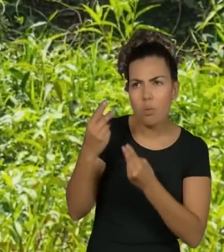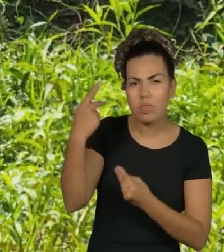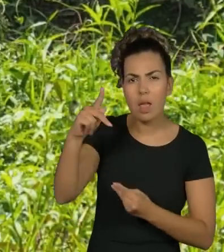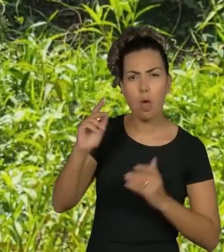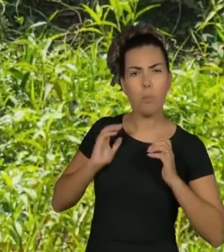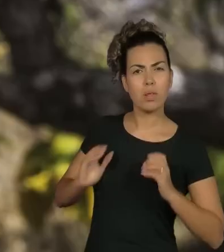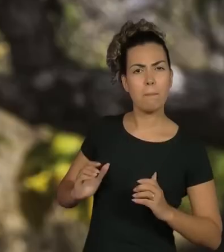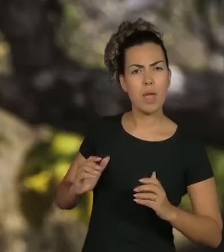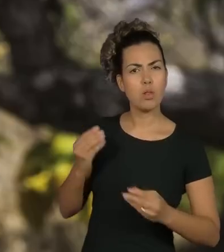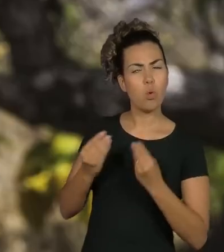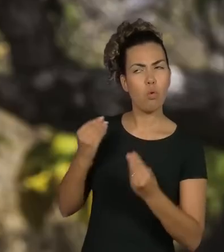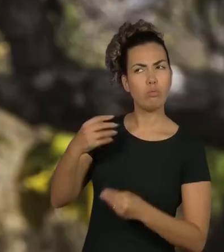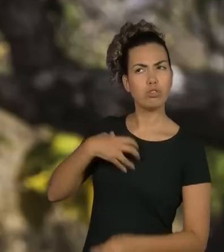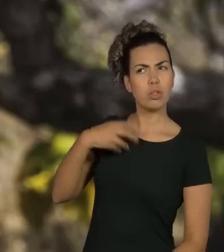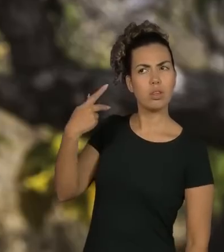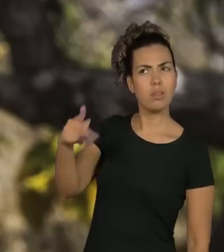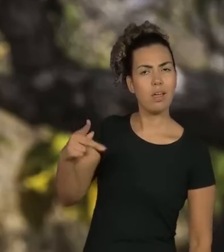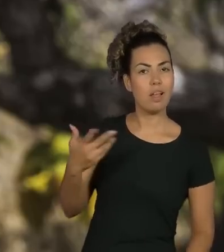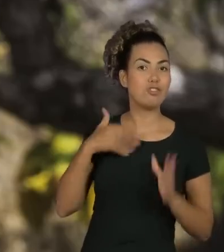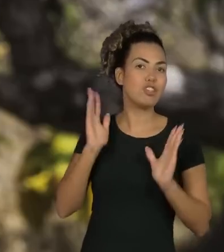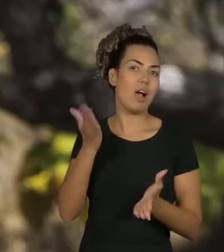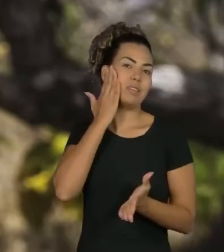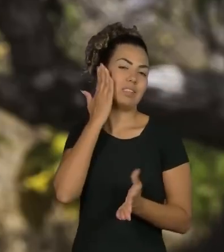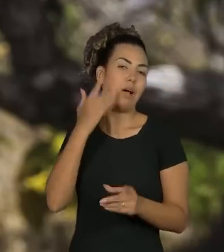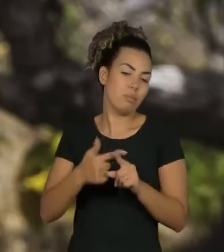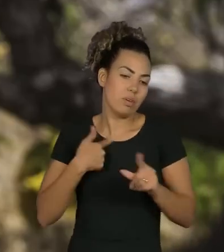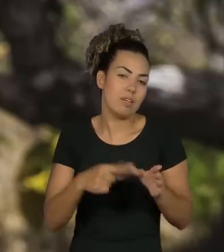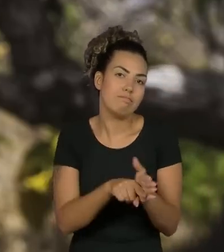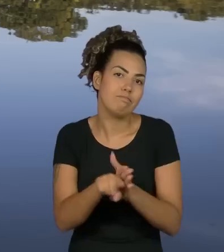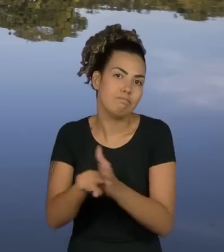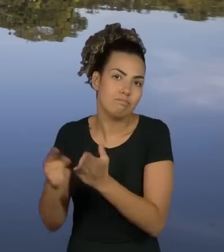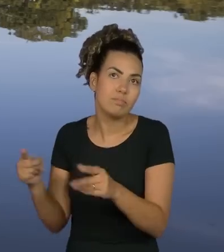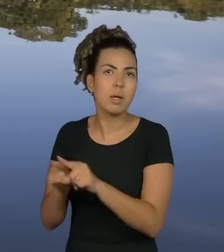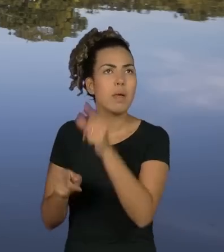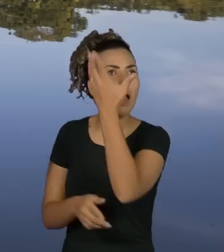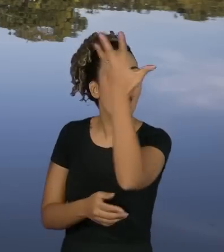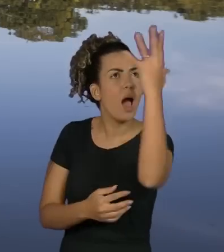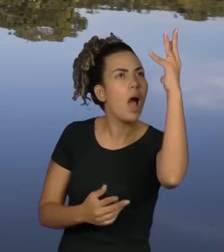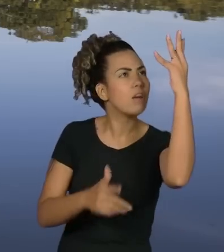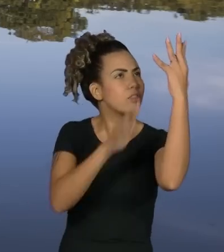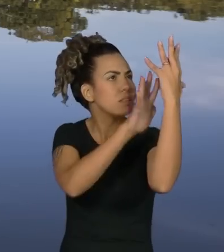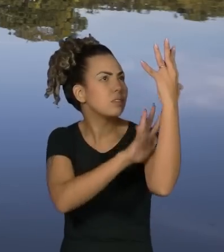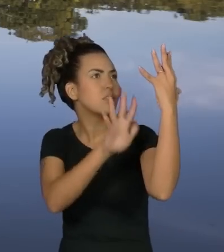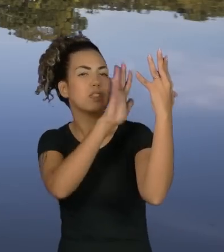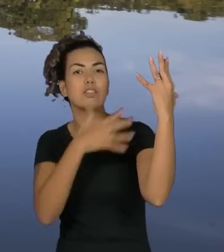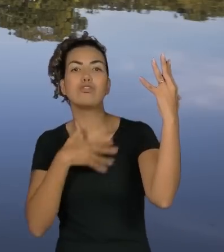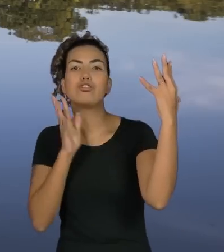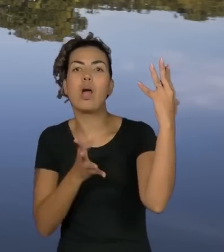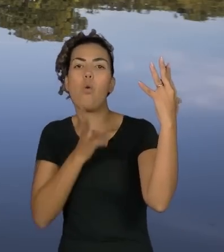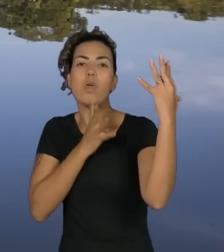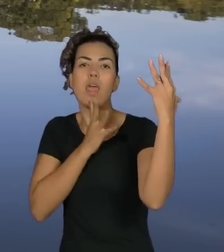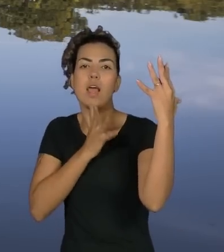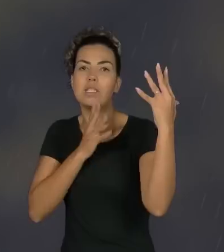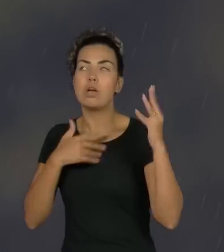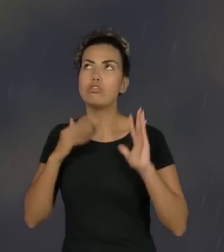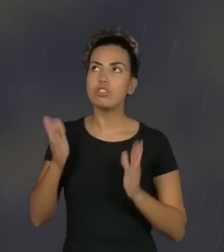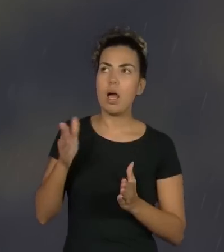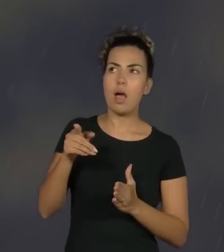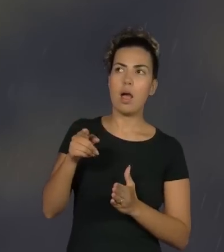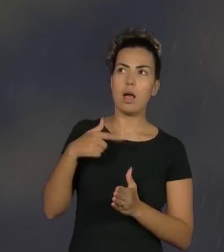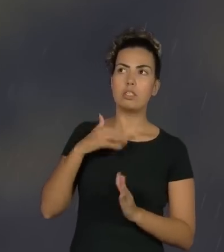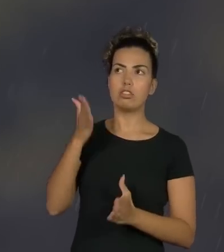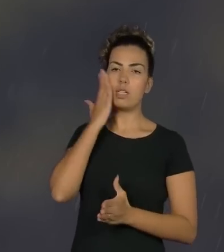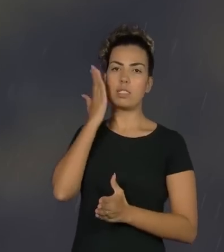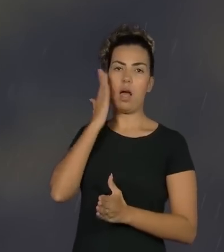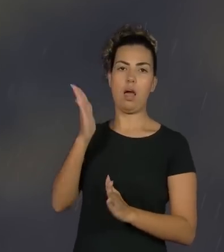Conhecer a vegetação que você tem inserido, o bioma. E isso te ajuda a prever o que vai acontecer, né? A fotografia é